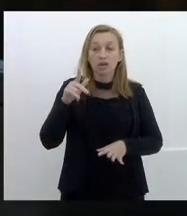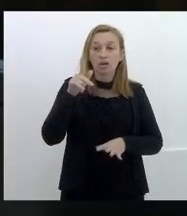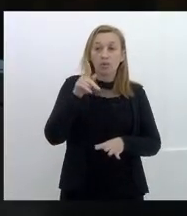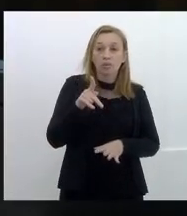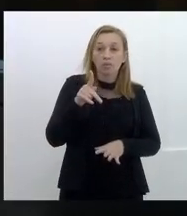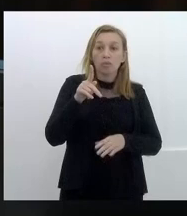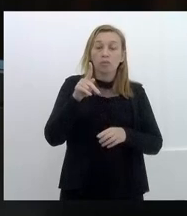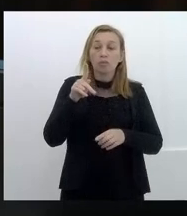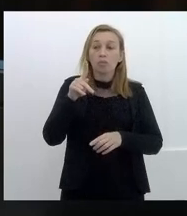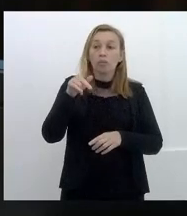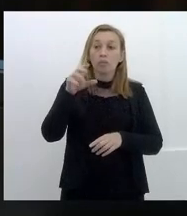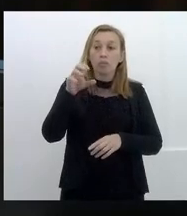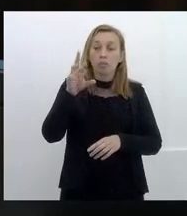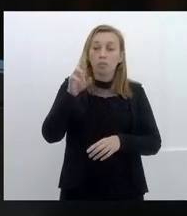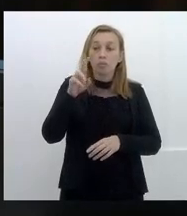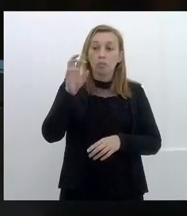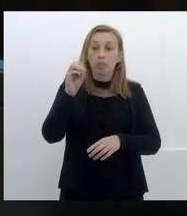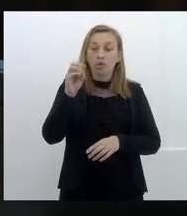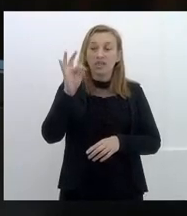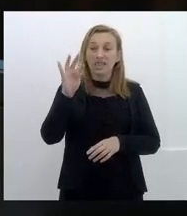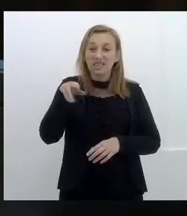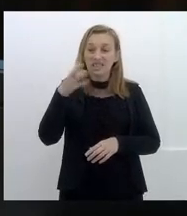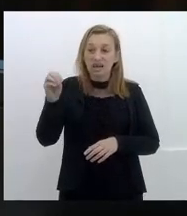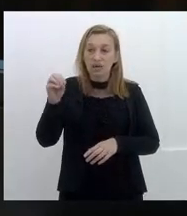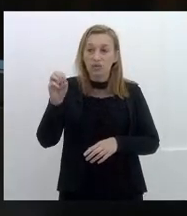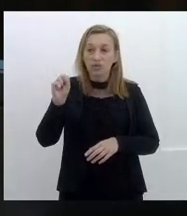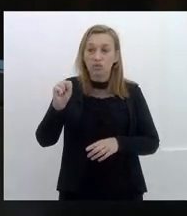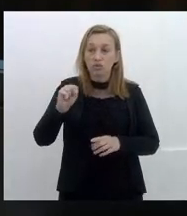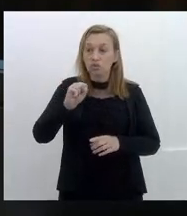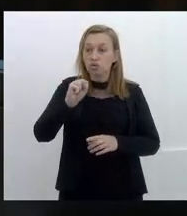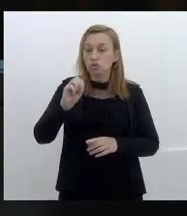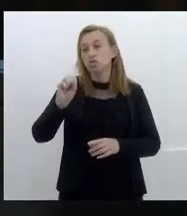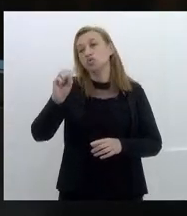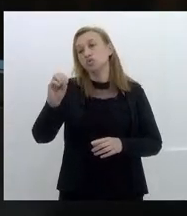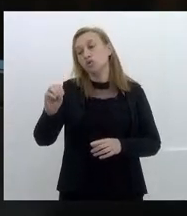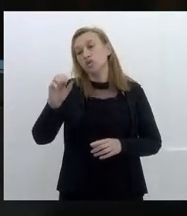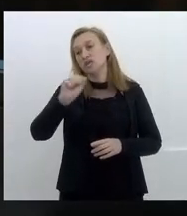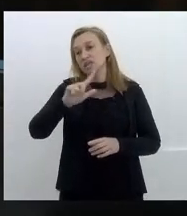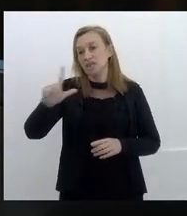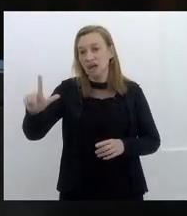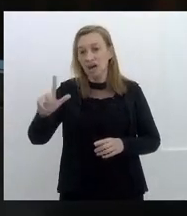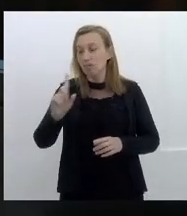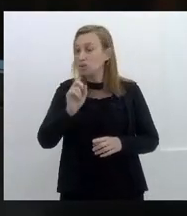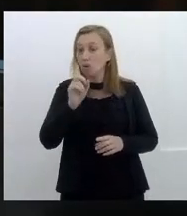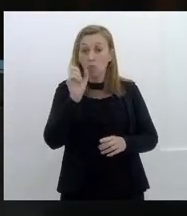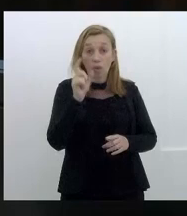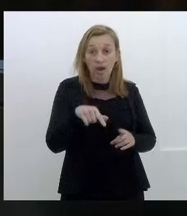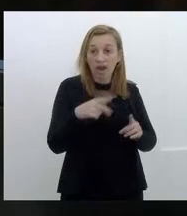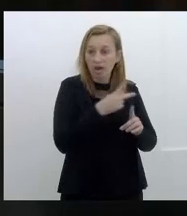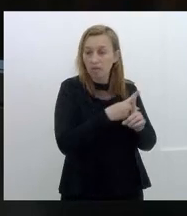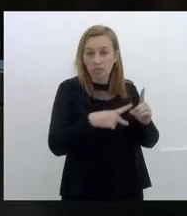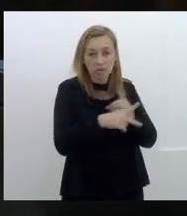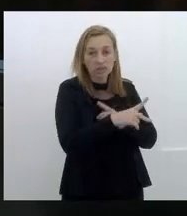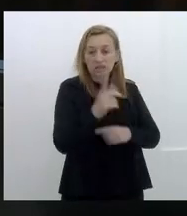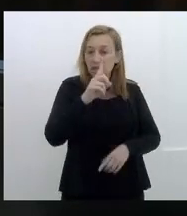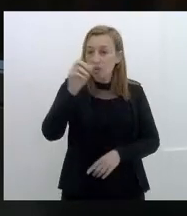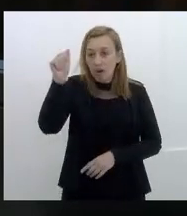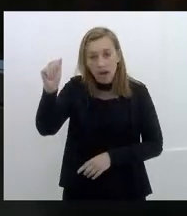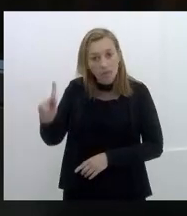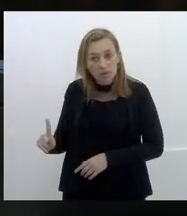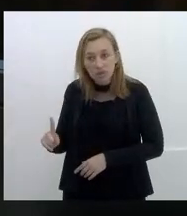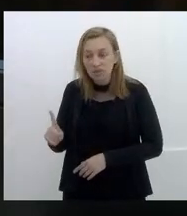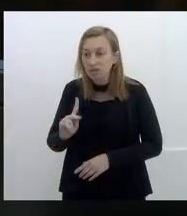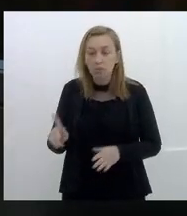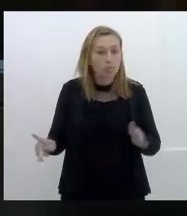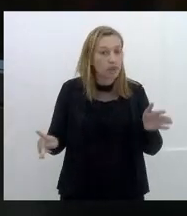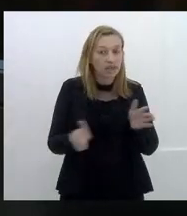social tá essa proteção social não é com o rio previdência porque não é aposentadoria eles não